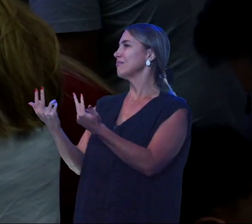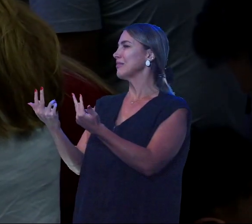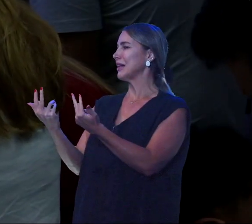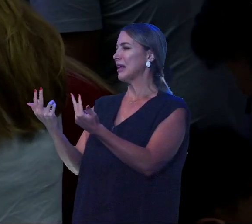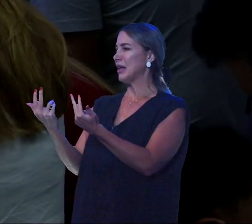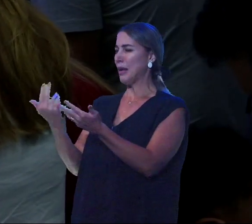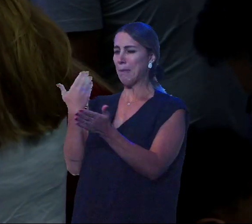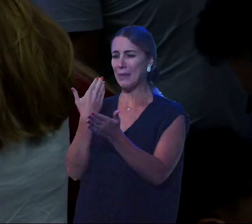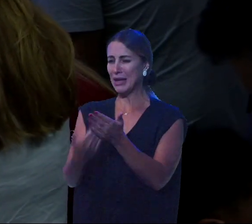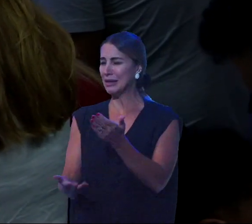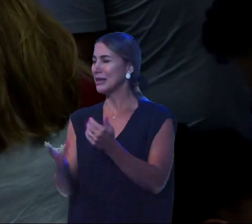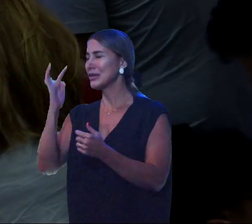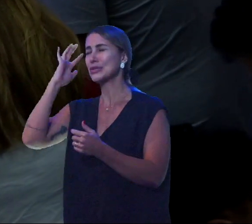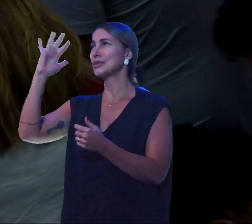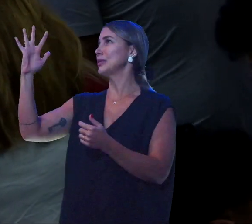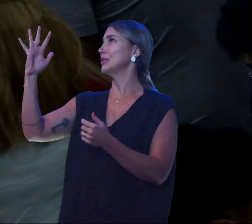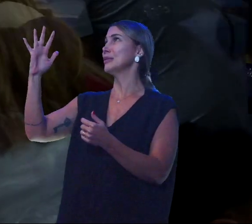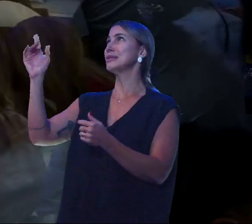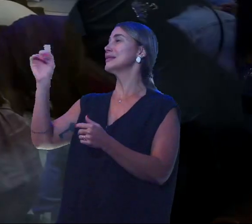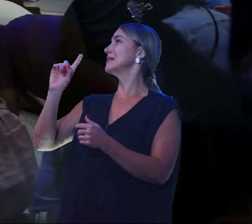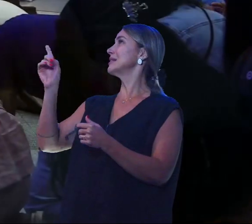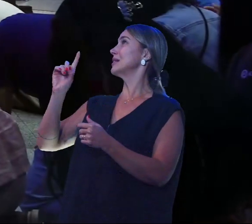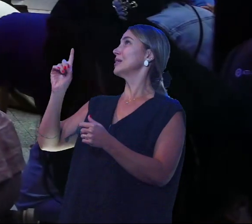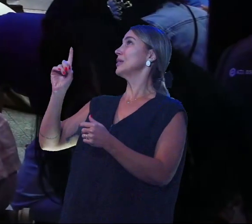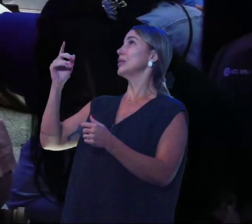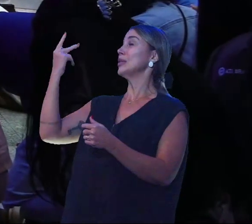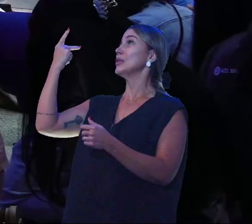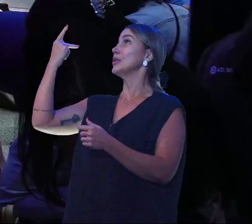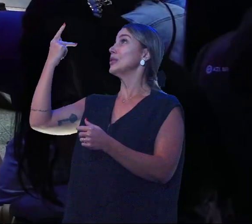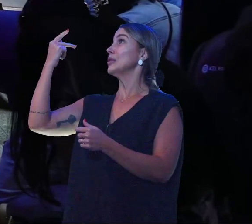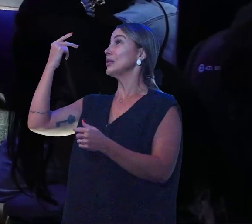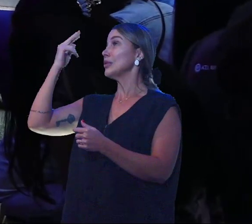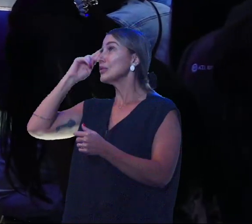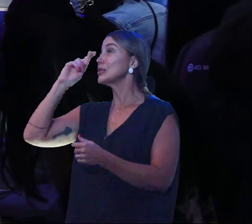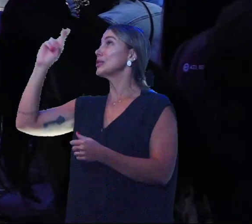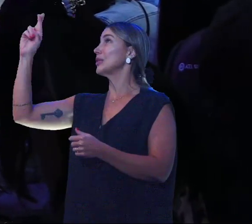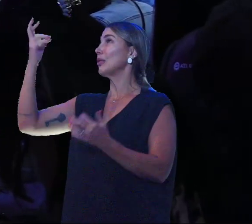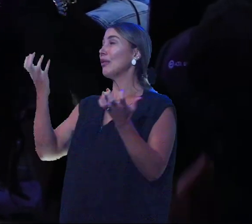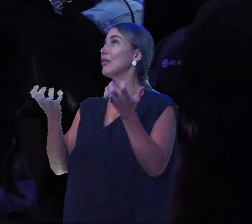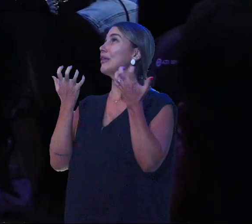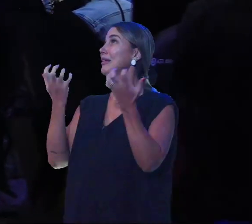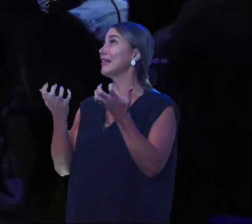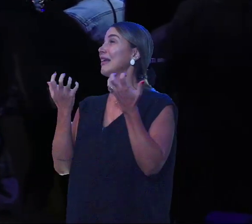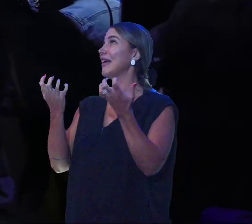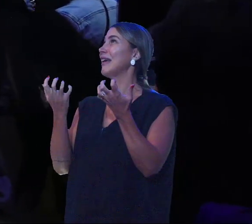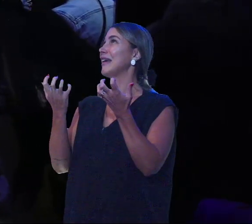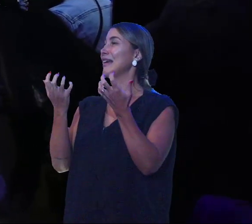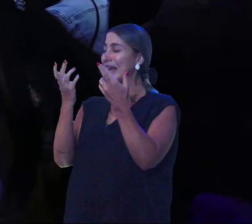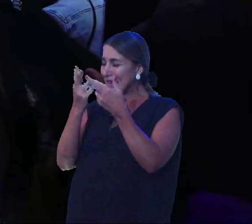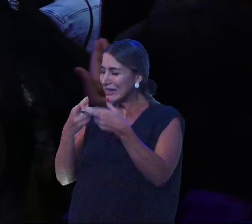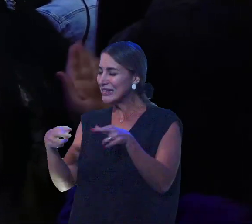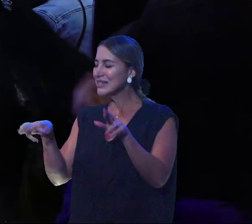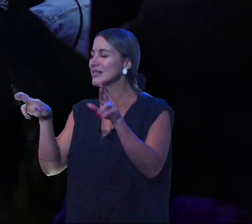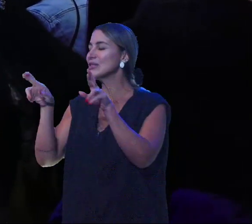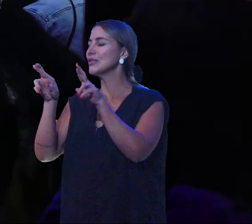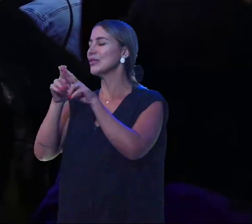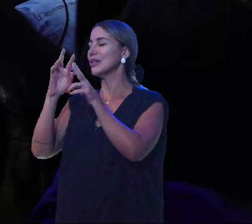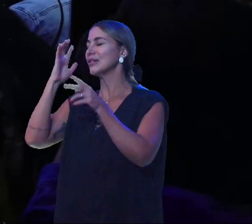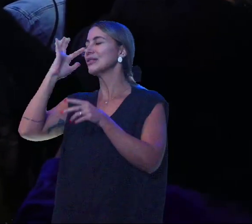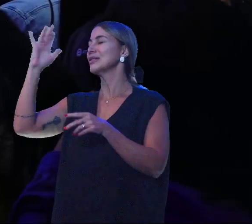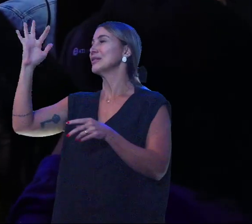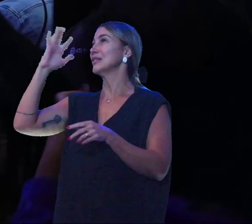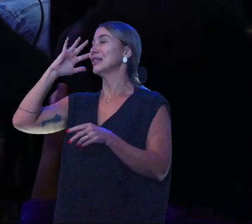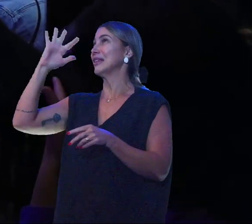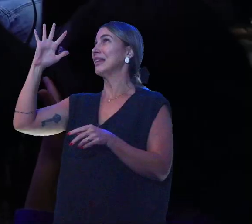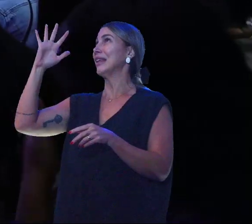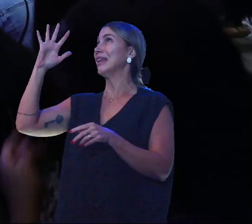hoje aqui nesse lugar, Pai. Por isso eu quero pedir-lhes agora que nada seja mais importante do que o Senhor nas